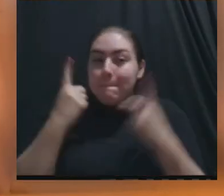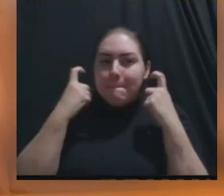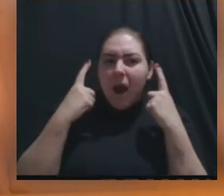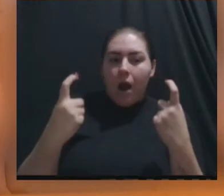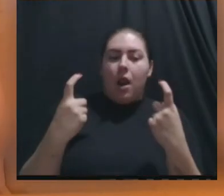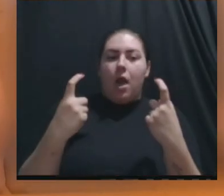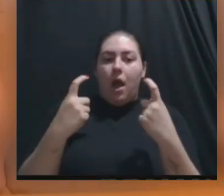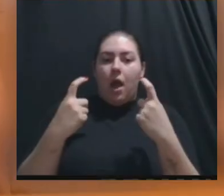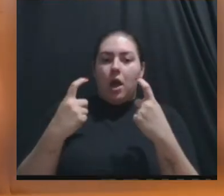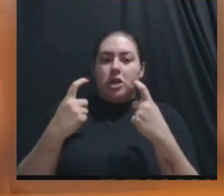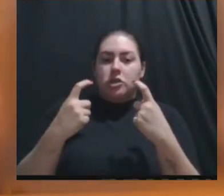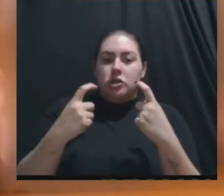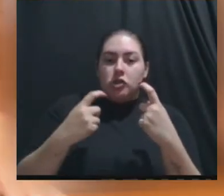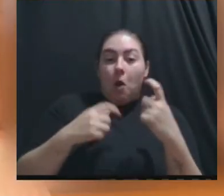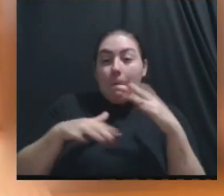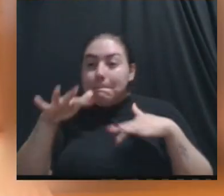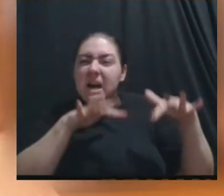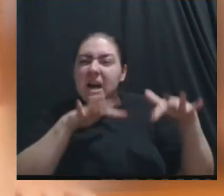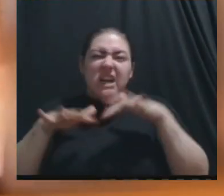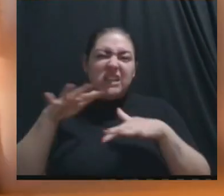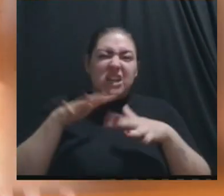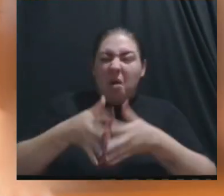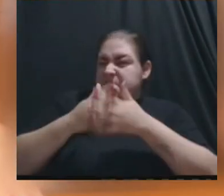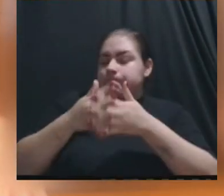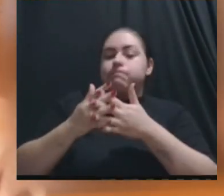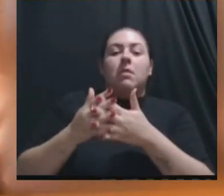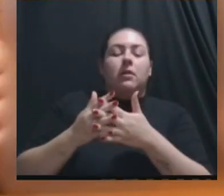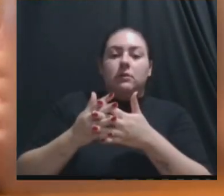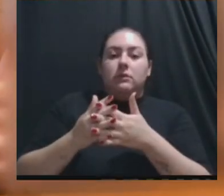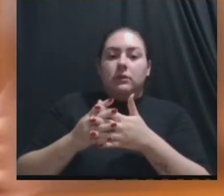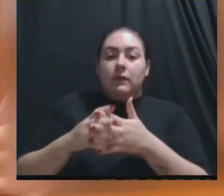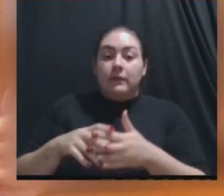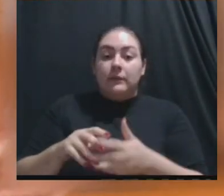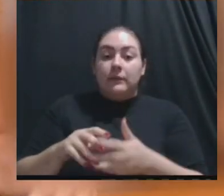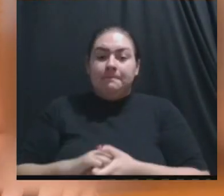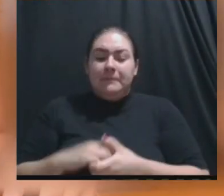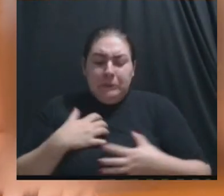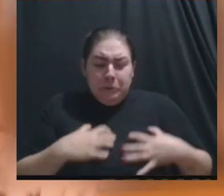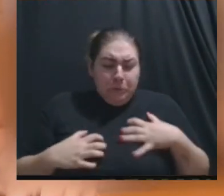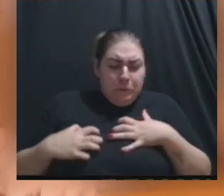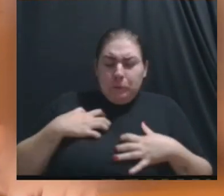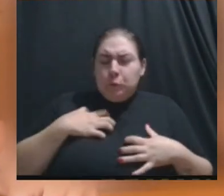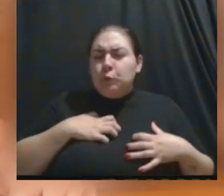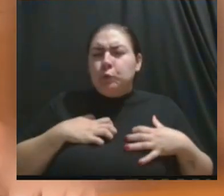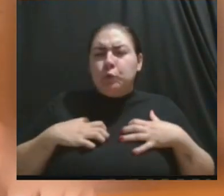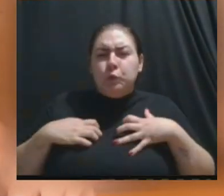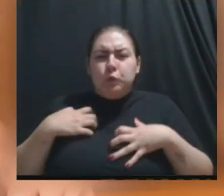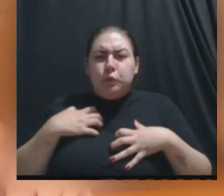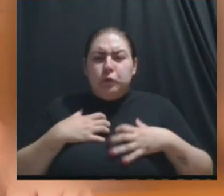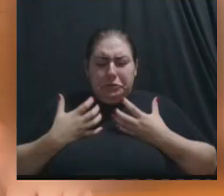de organização, desencadeiam crises, ansiedade, sobrecarga sensorial em